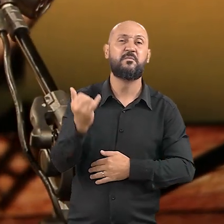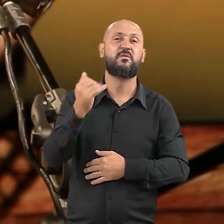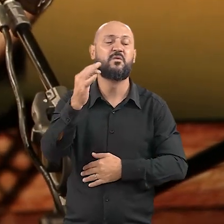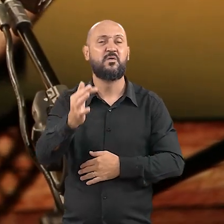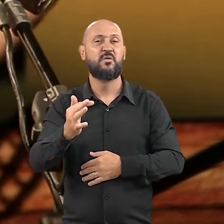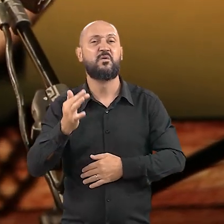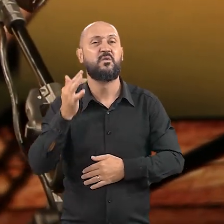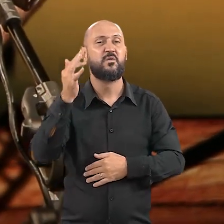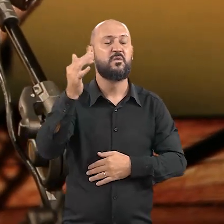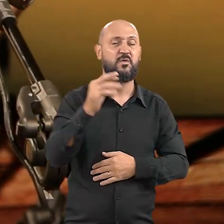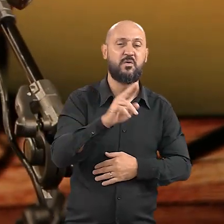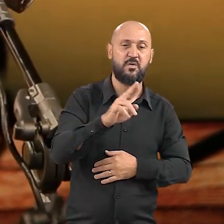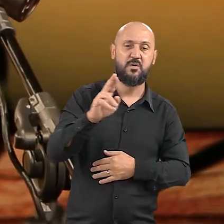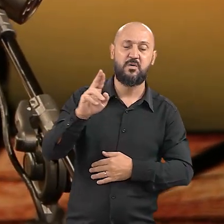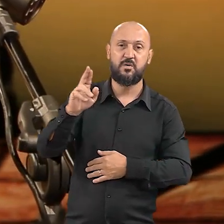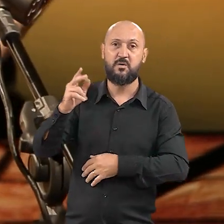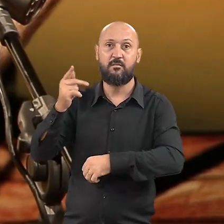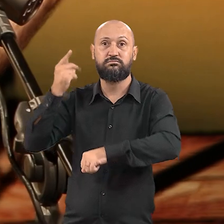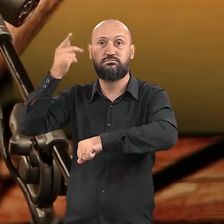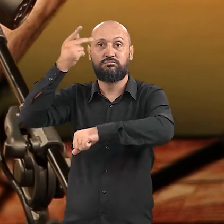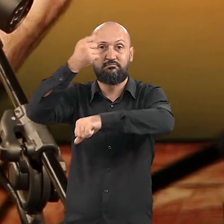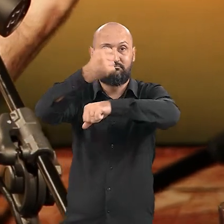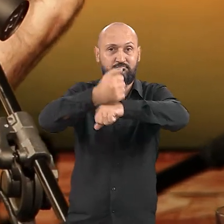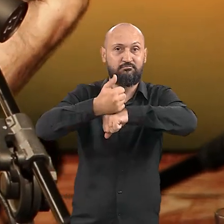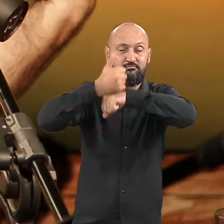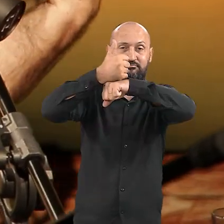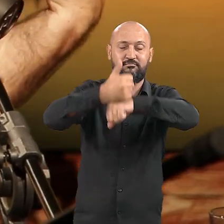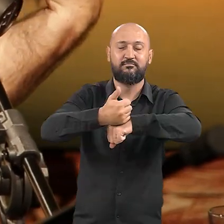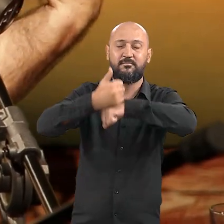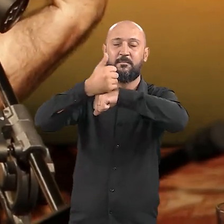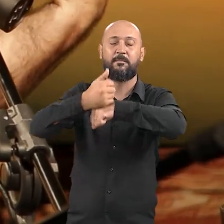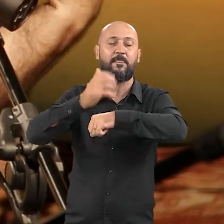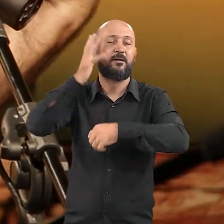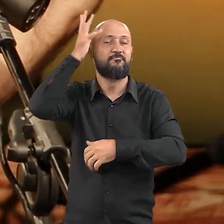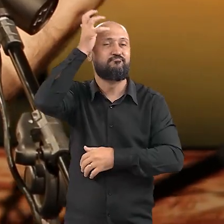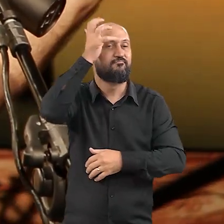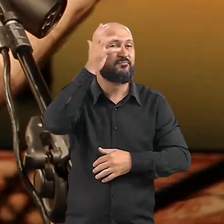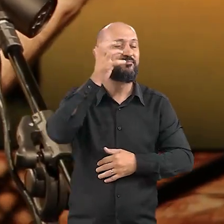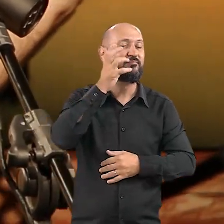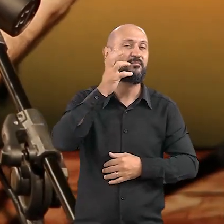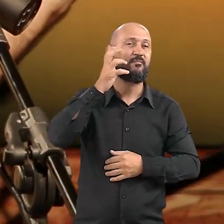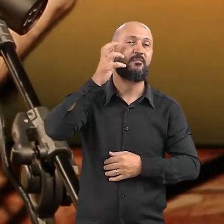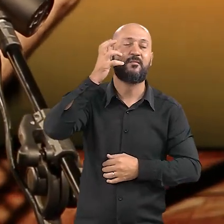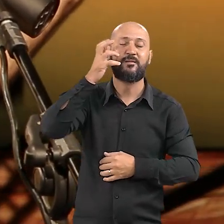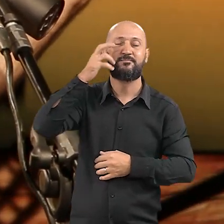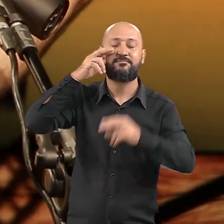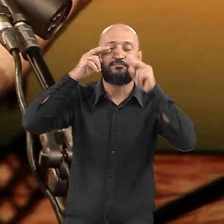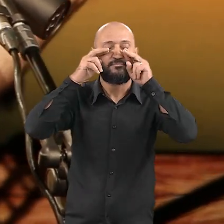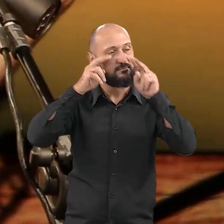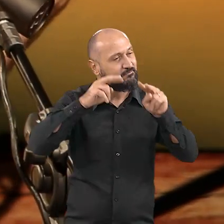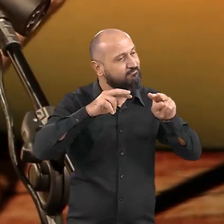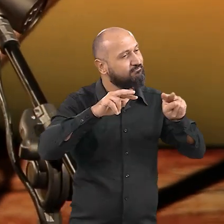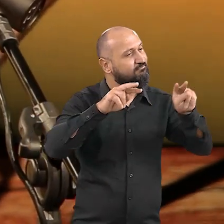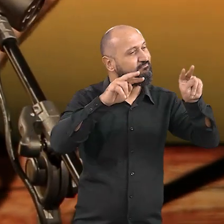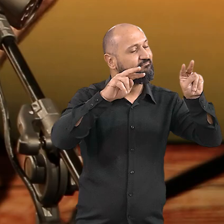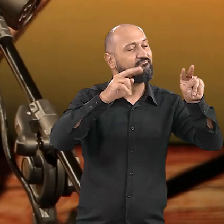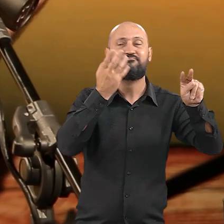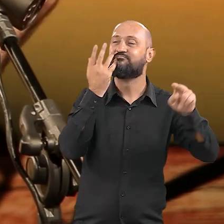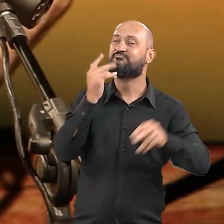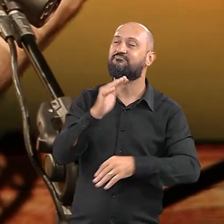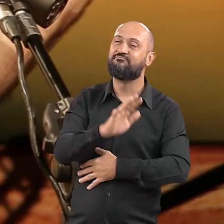desimportante futuro Nobel. Manuel de Barros, olhar